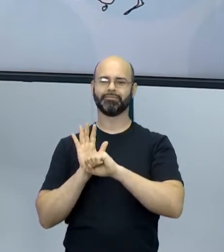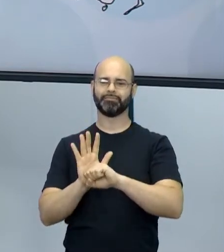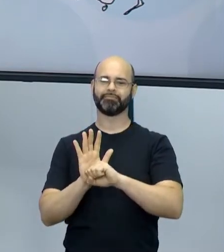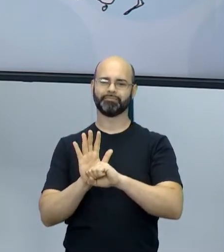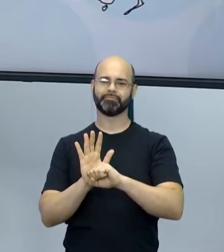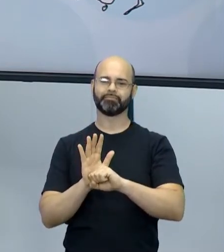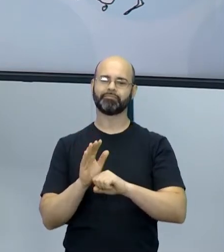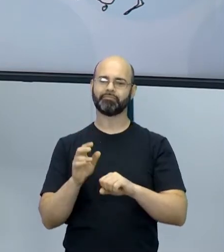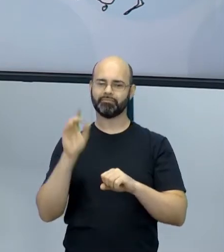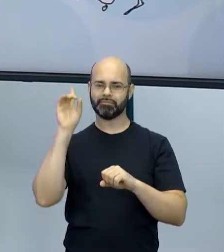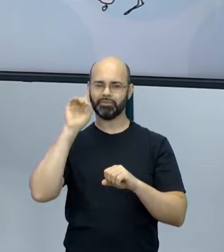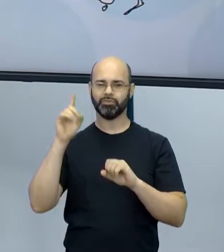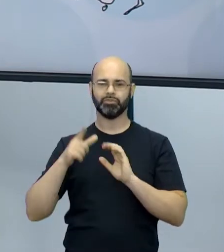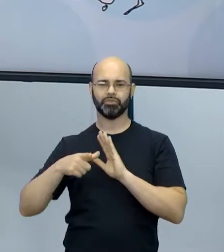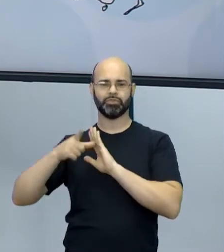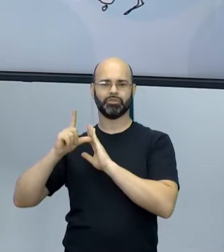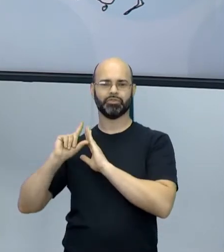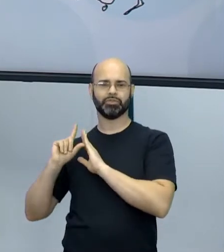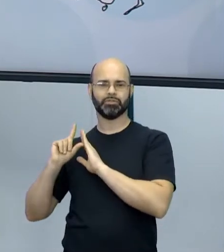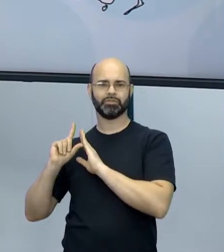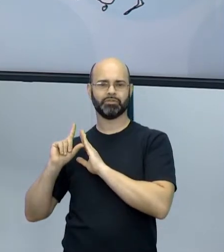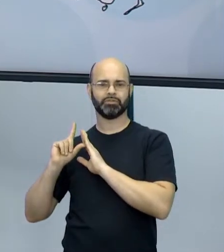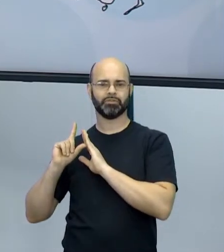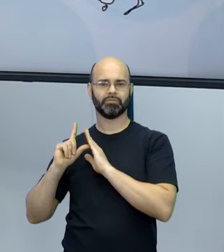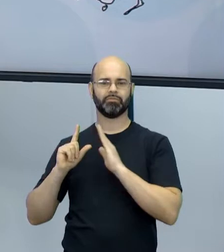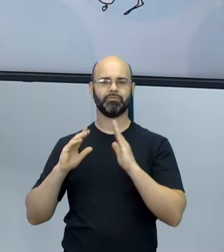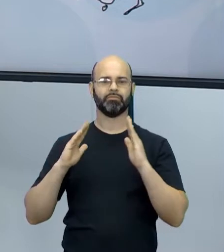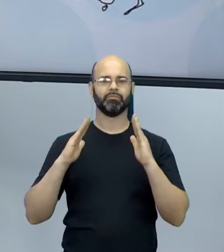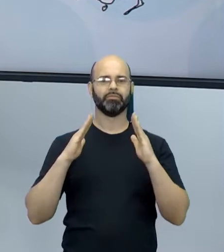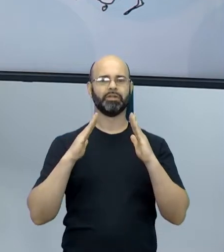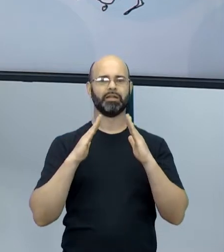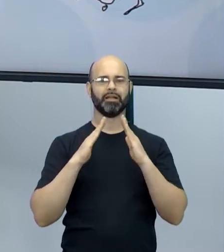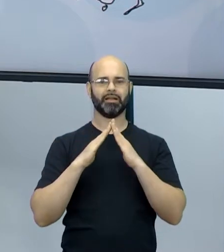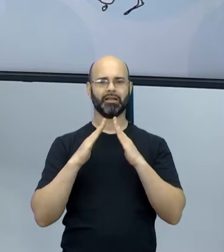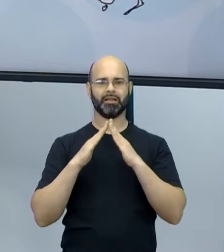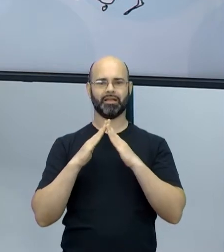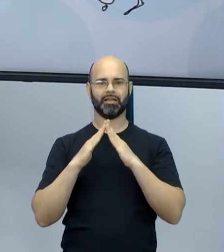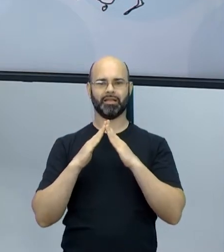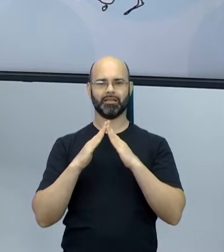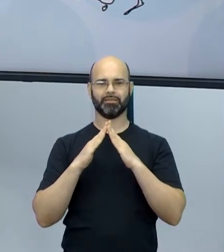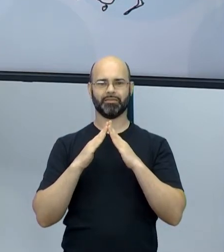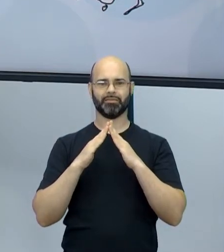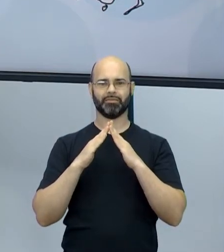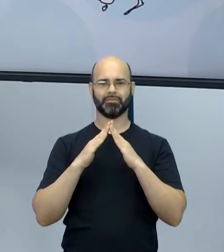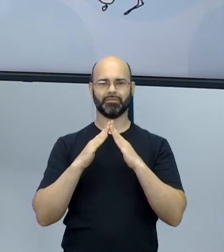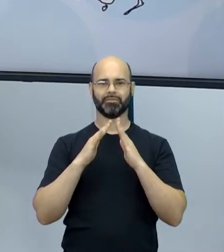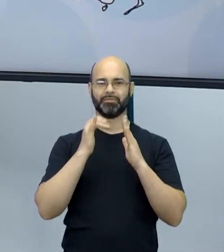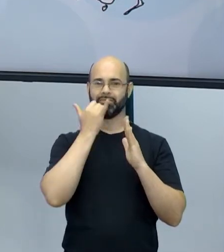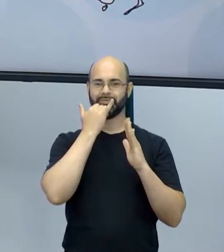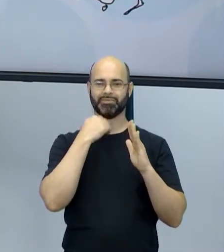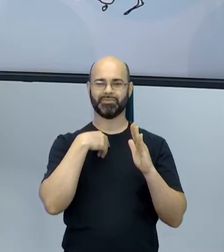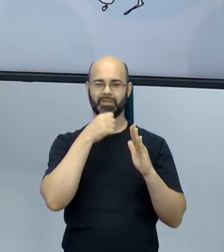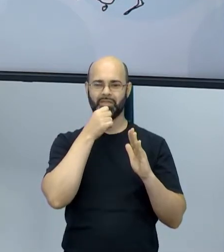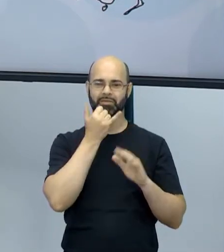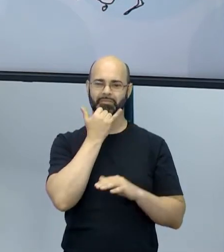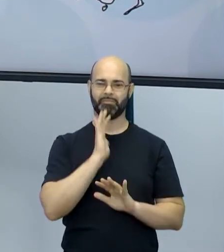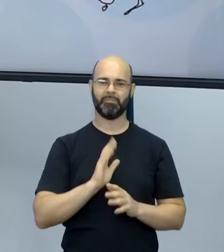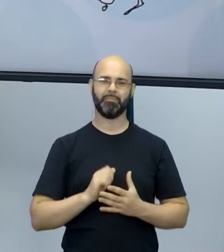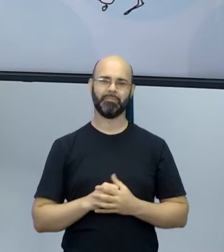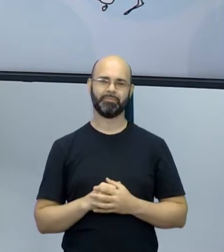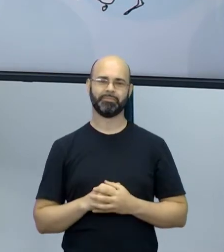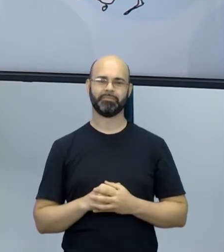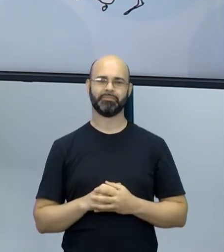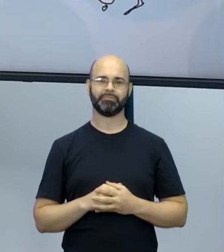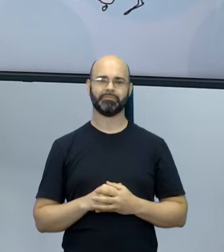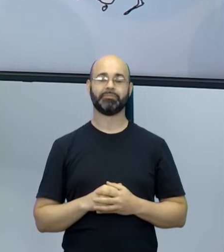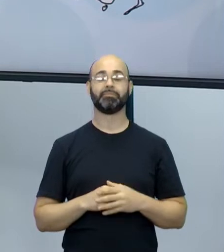No dia anterior, a casa de um dos protagonistas... Perdão, estou tossindo. A casa dos